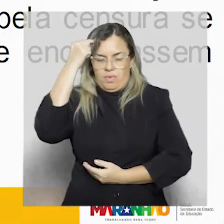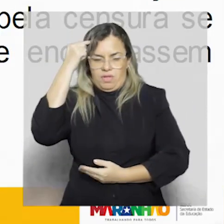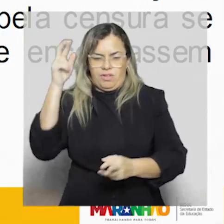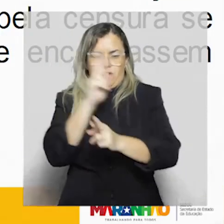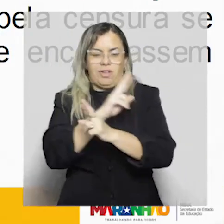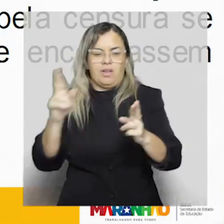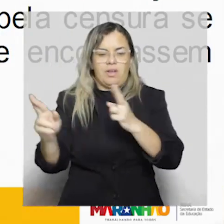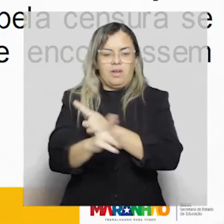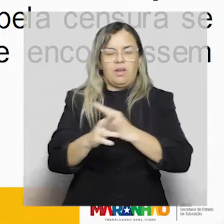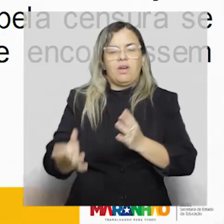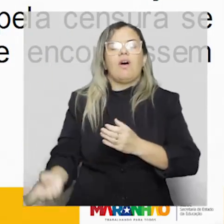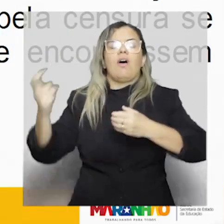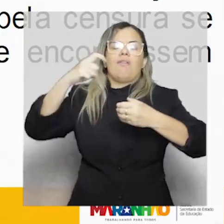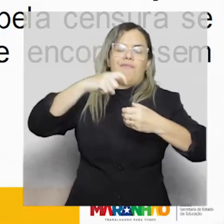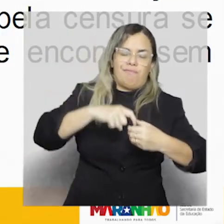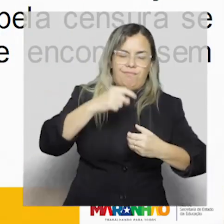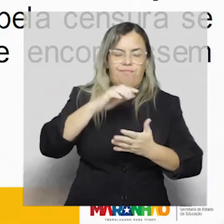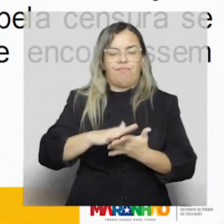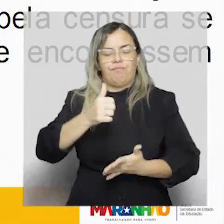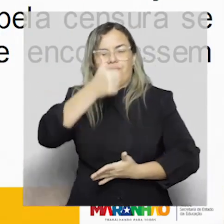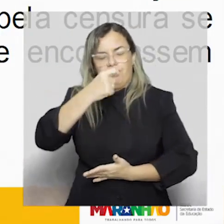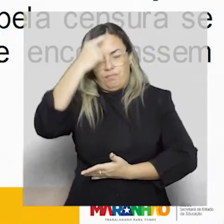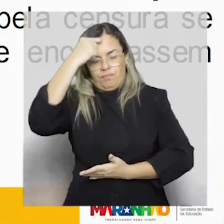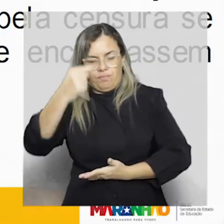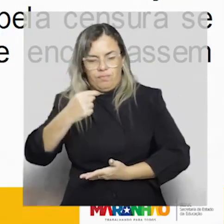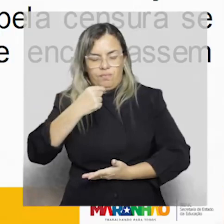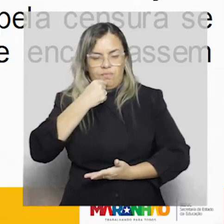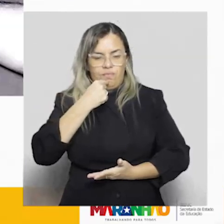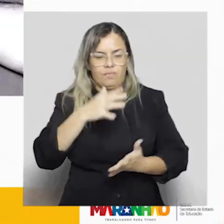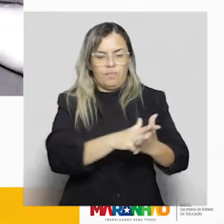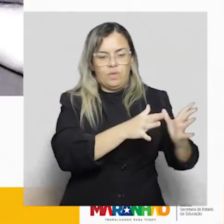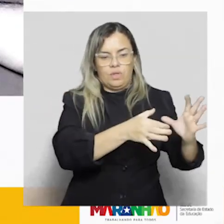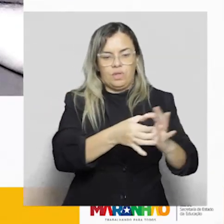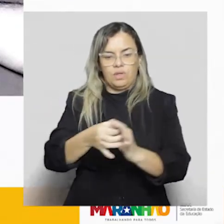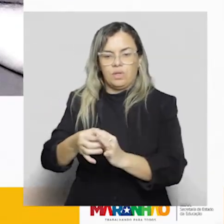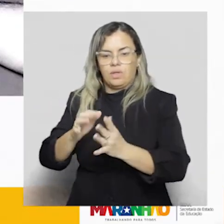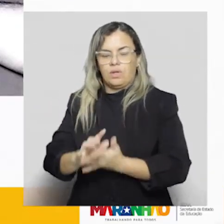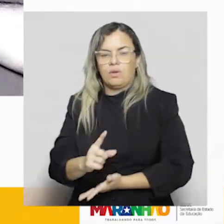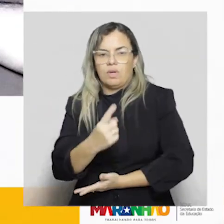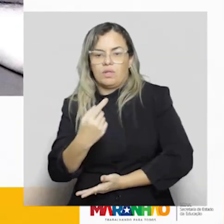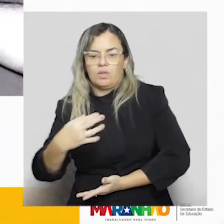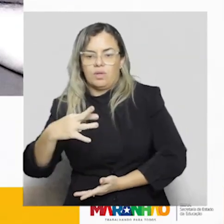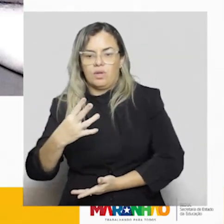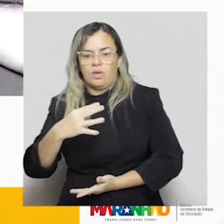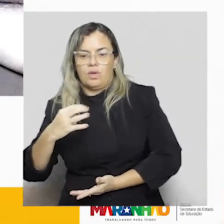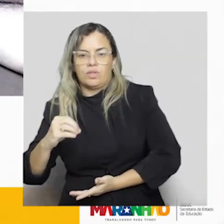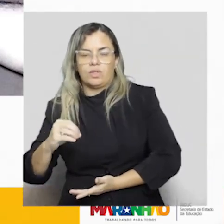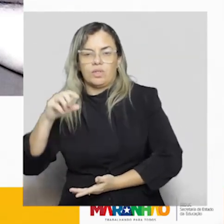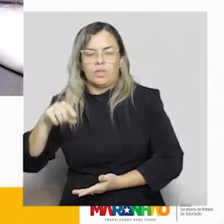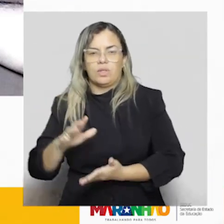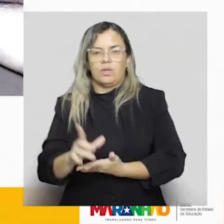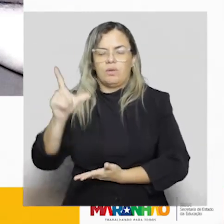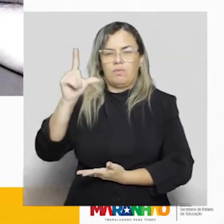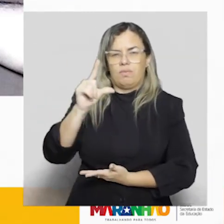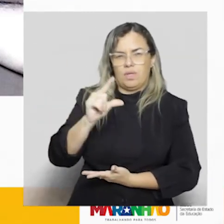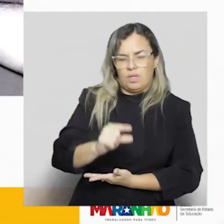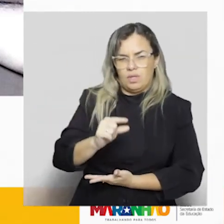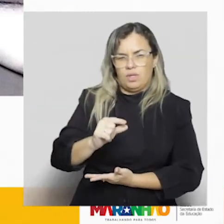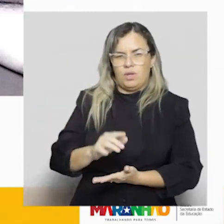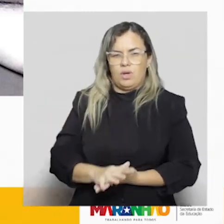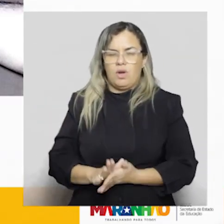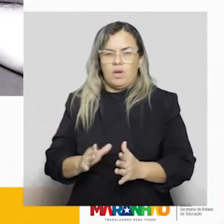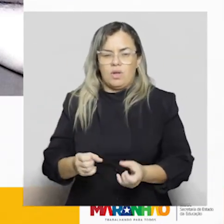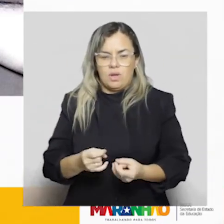volta à primeira imagem e vem a situação. Por que uma nota de um cruzeiro? né? Vamos pegar a menor cédula que a gente tem